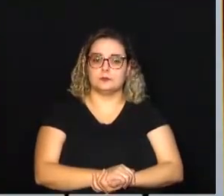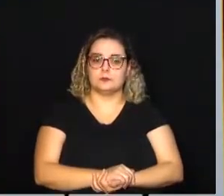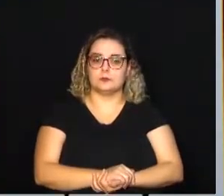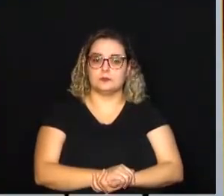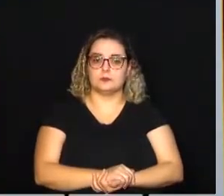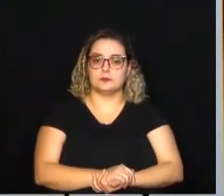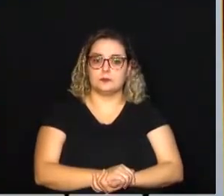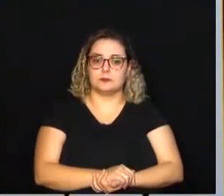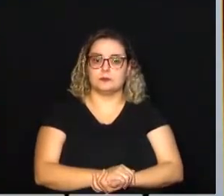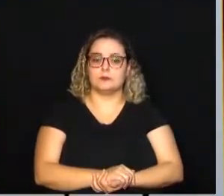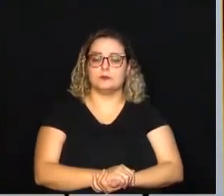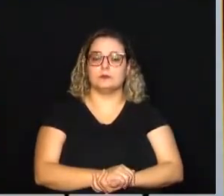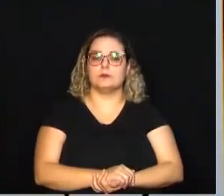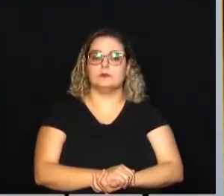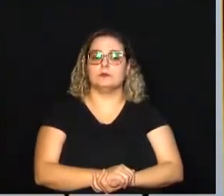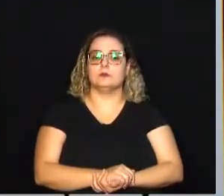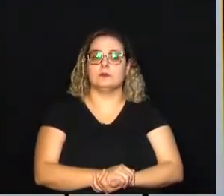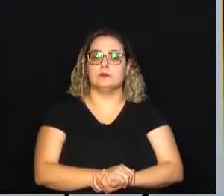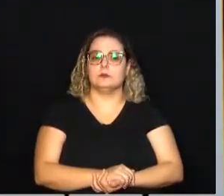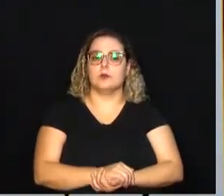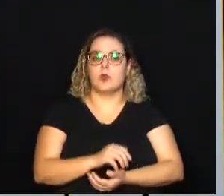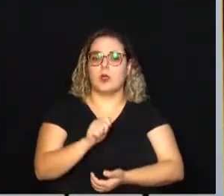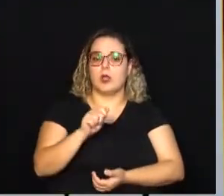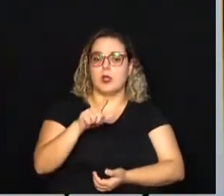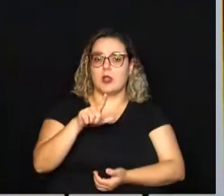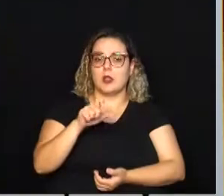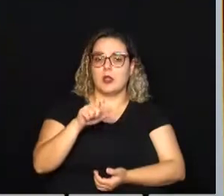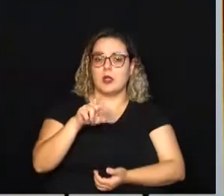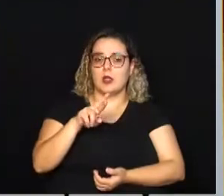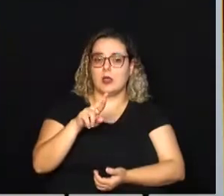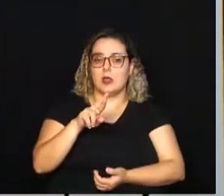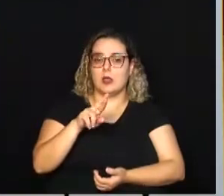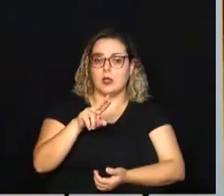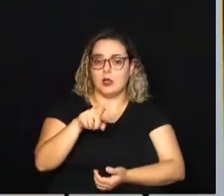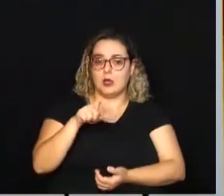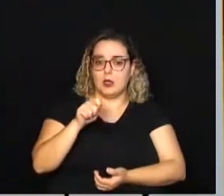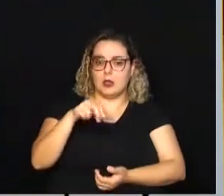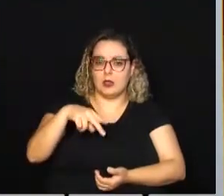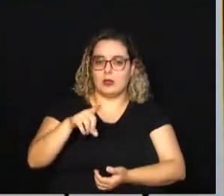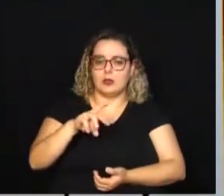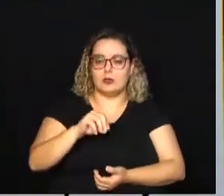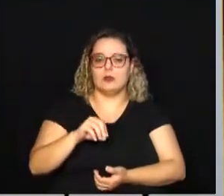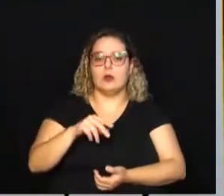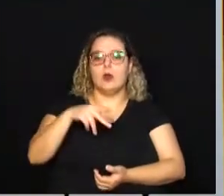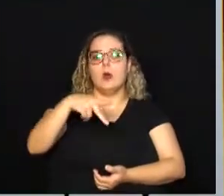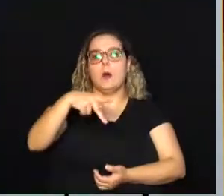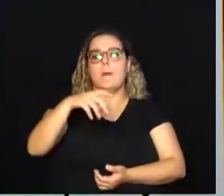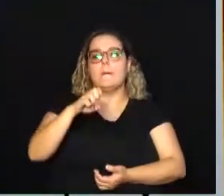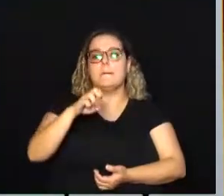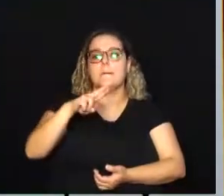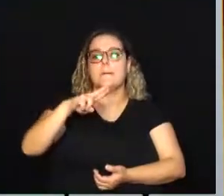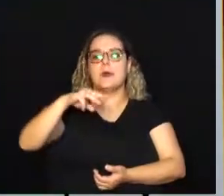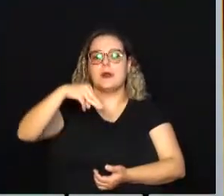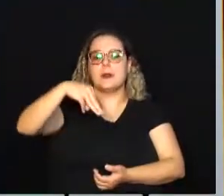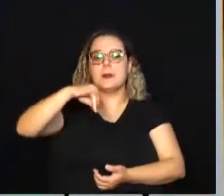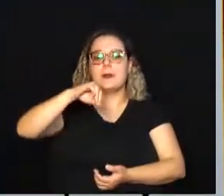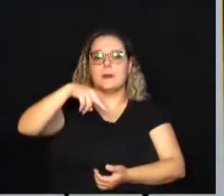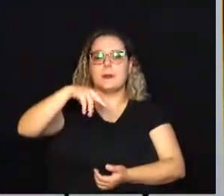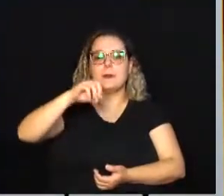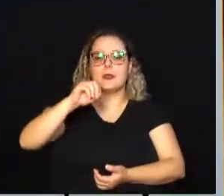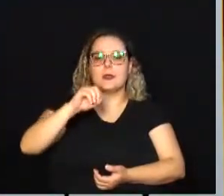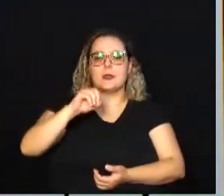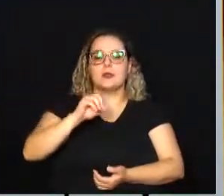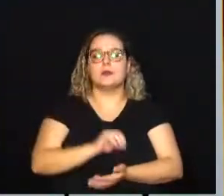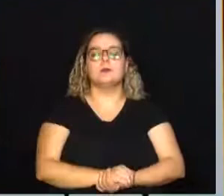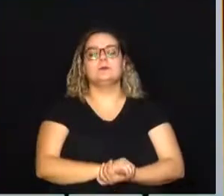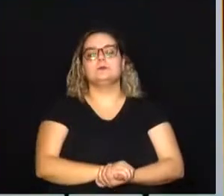Otto Alejandro, e o quinto integrante é o vereador Permínio Monteiro. É porque eu estava me confundindo com a legislatura passada. Então,